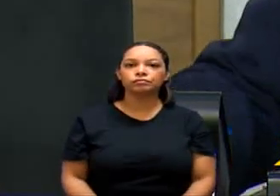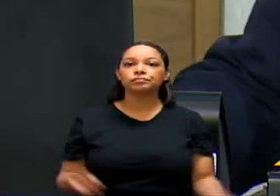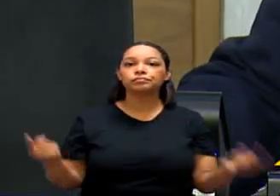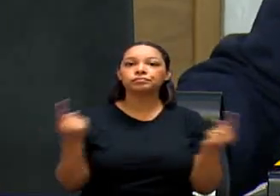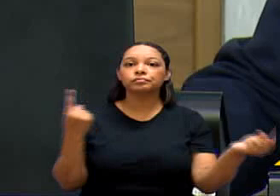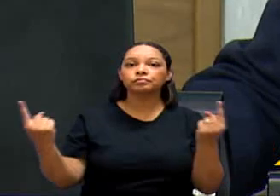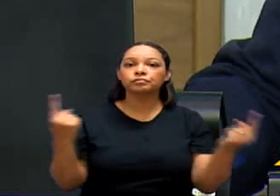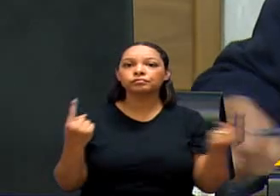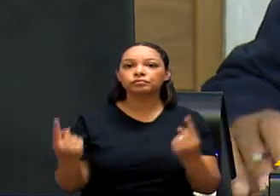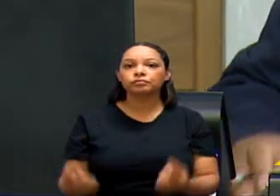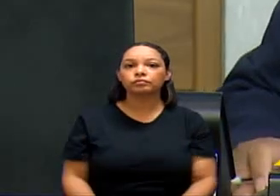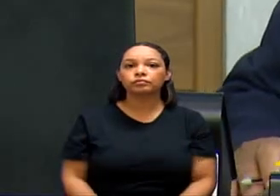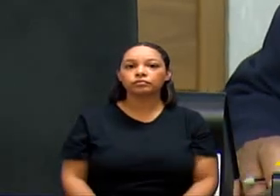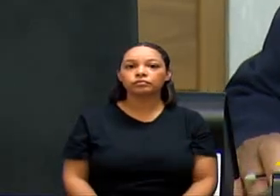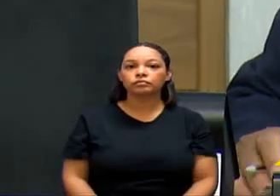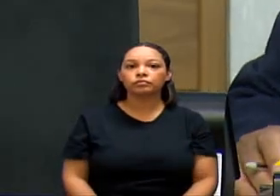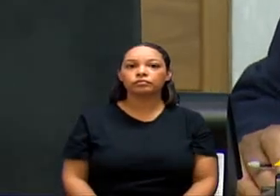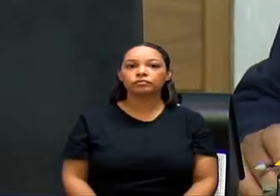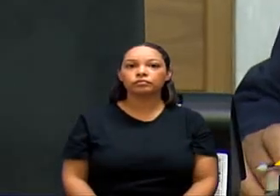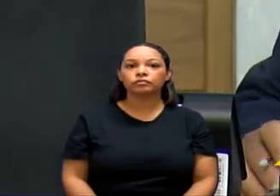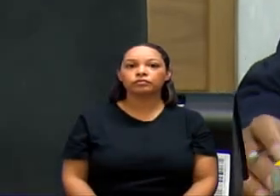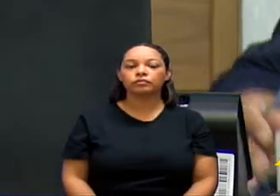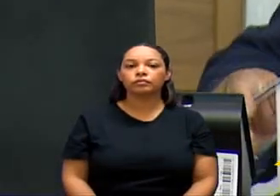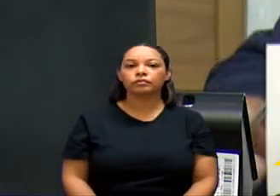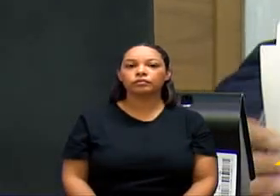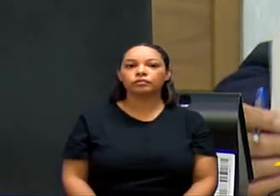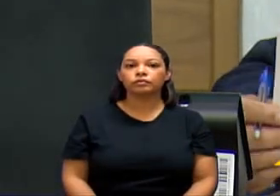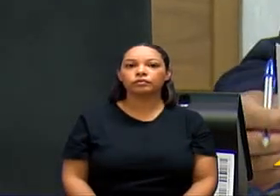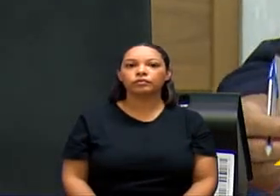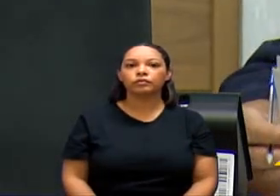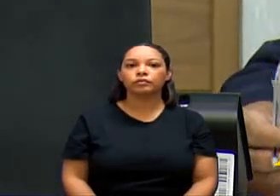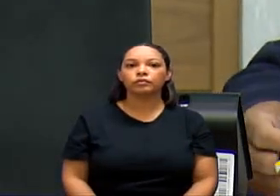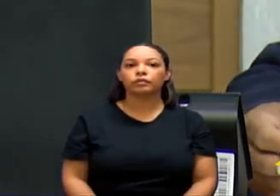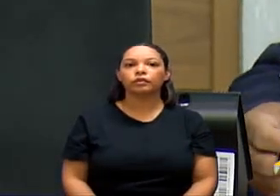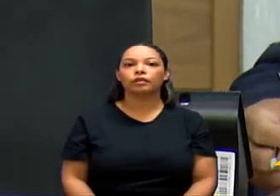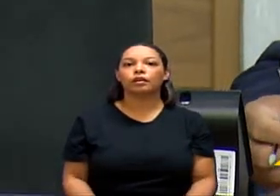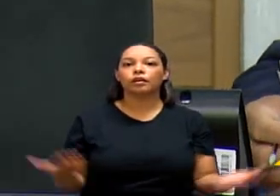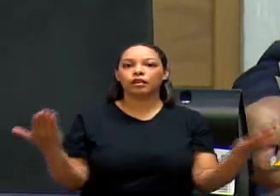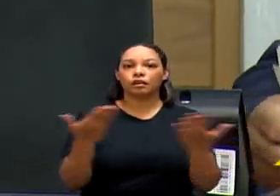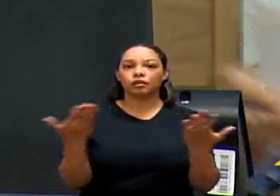destaques. Eu gostaria que zerasse o painel para que nós possamos entrar na ordem do dia.